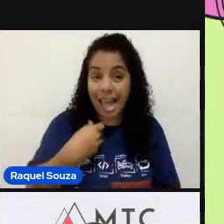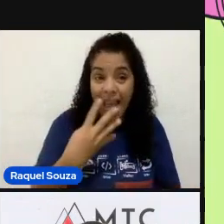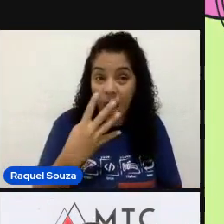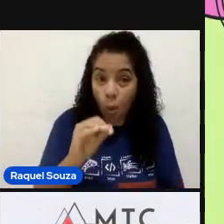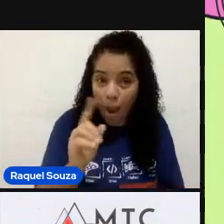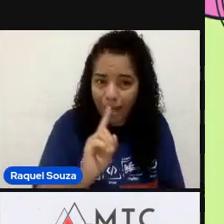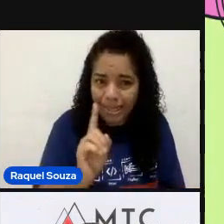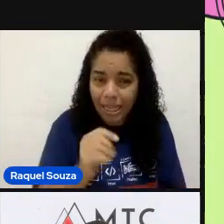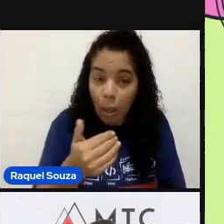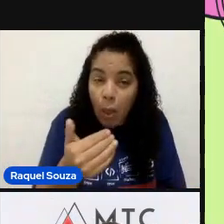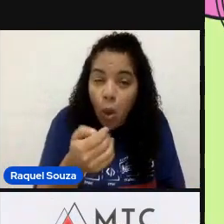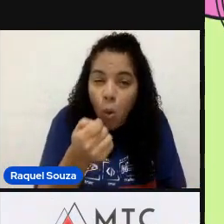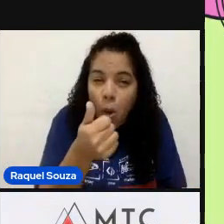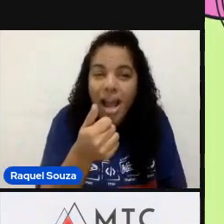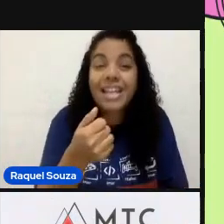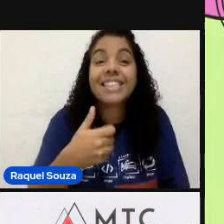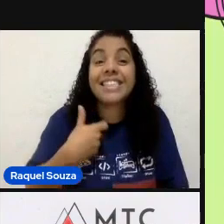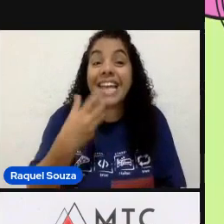tenho 37.